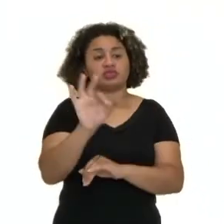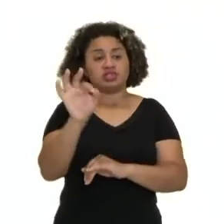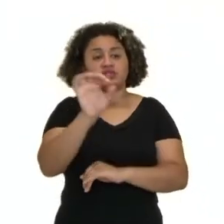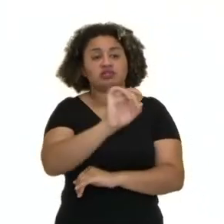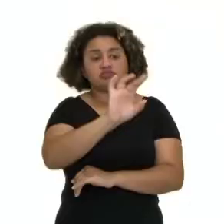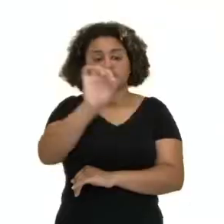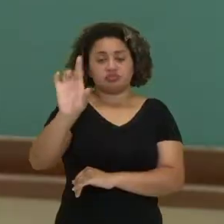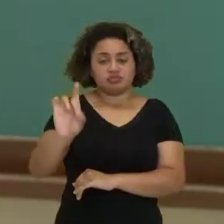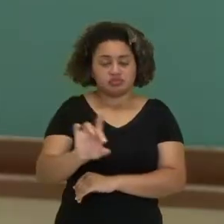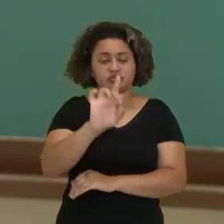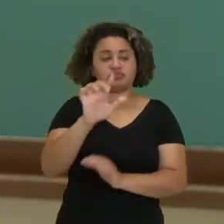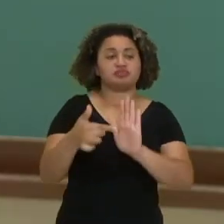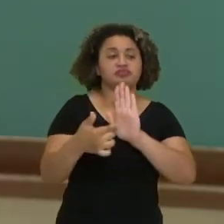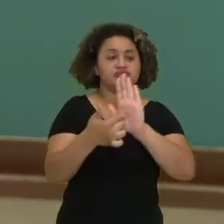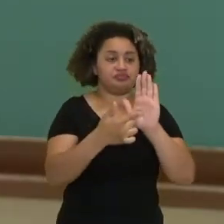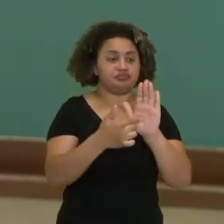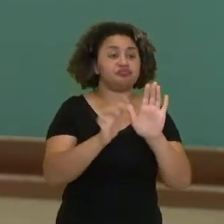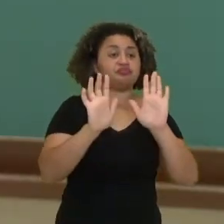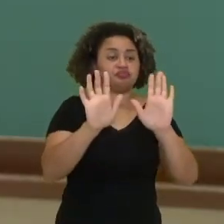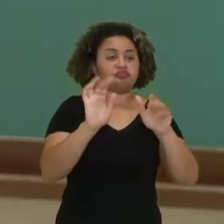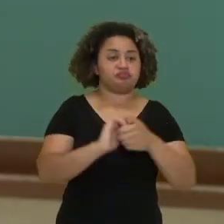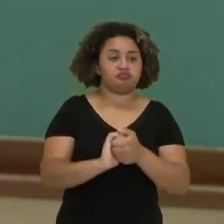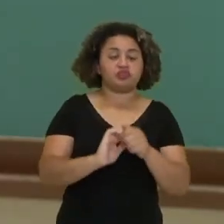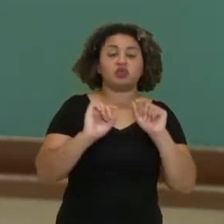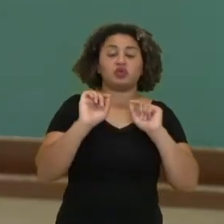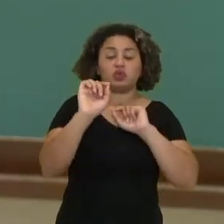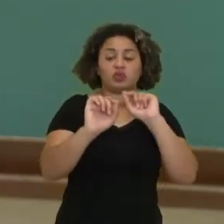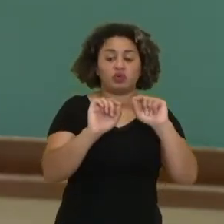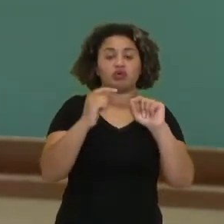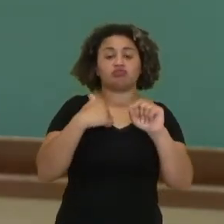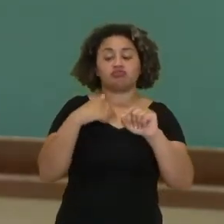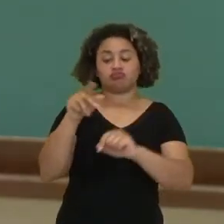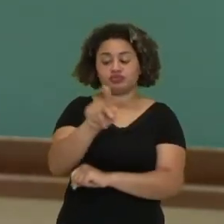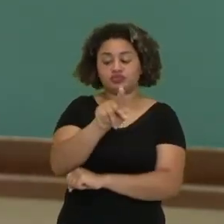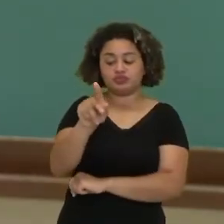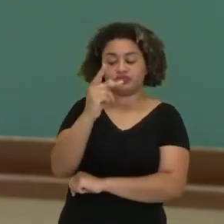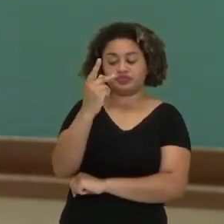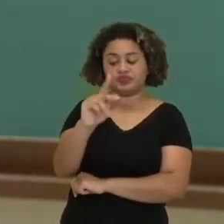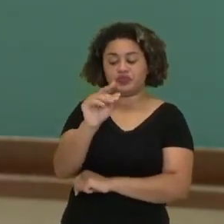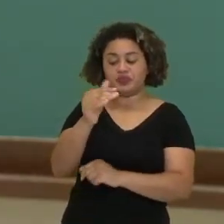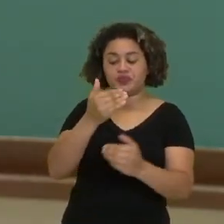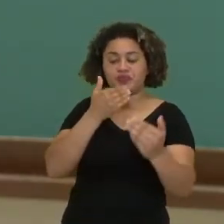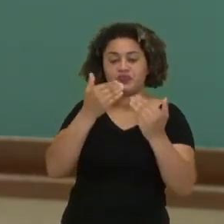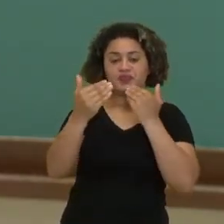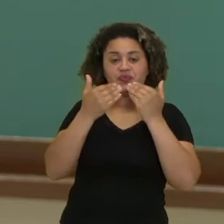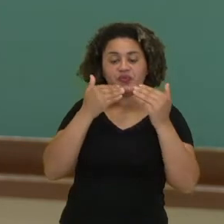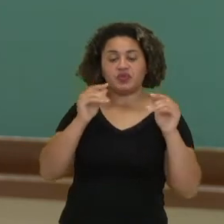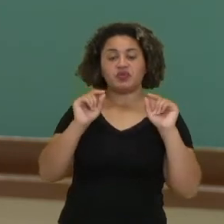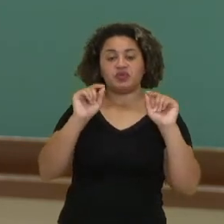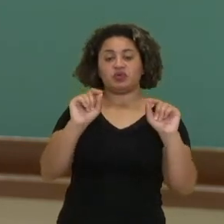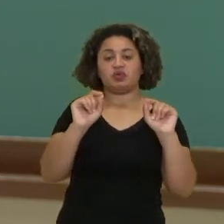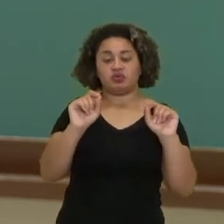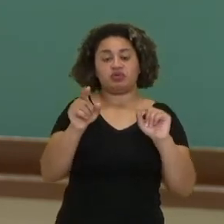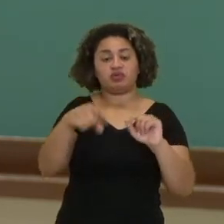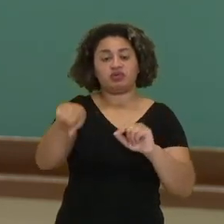percentual indicado. Vamos supor, então, que a sua professora, ela peça, por exemplo, para você calcular